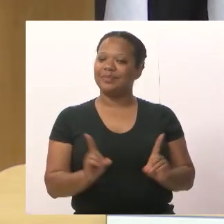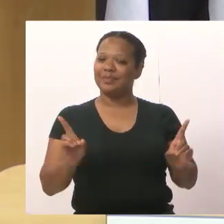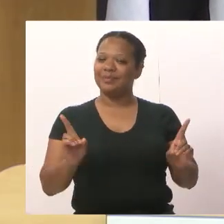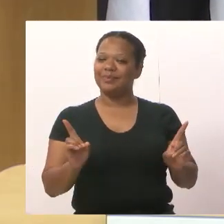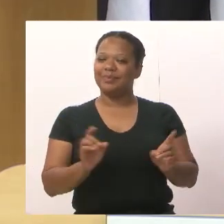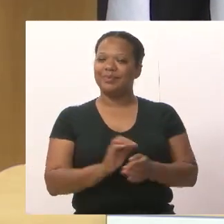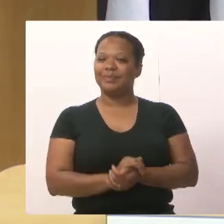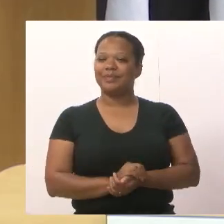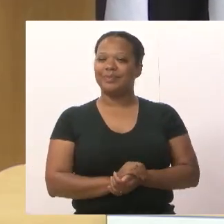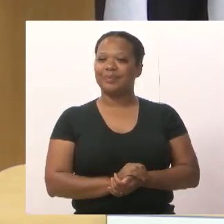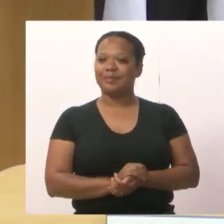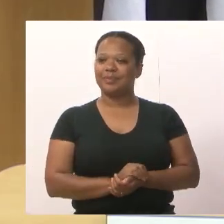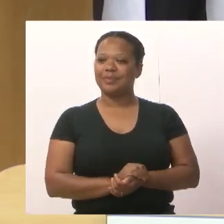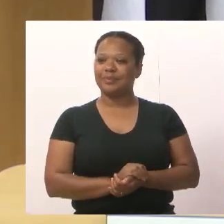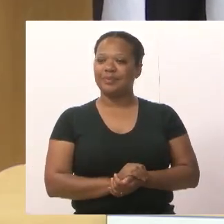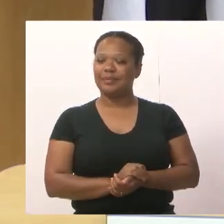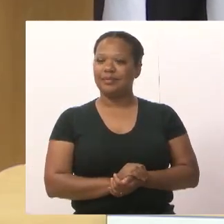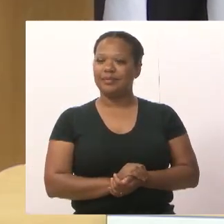E para